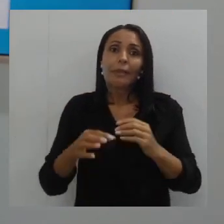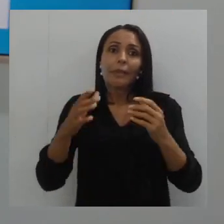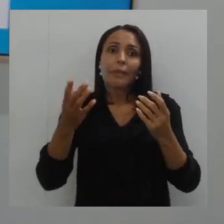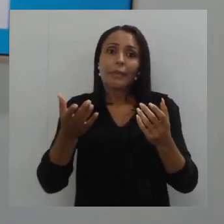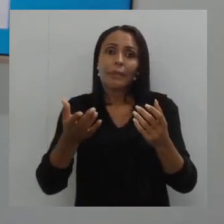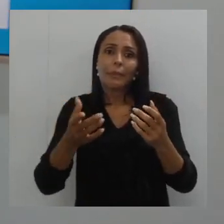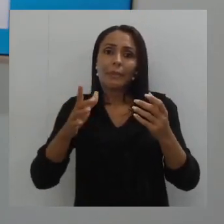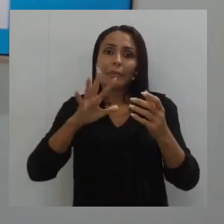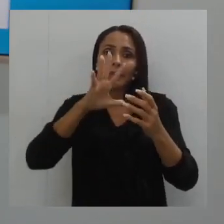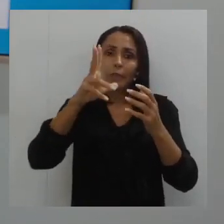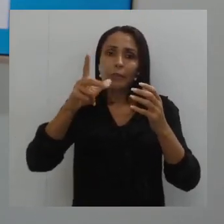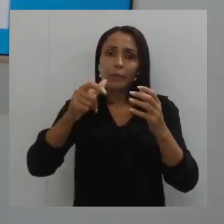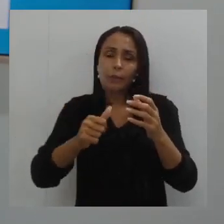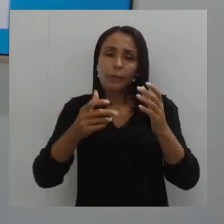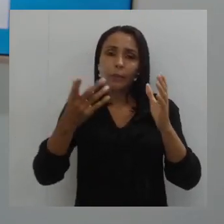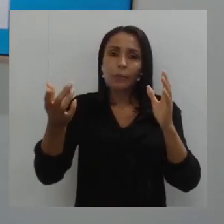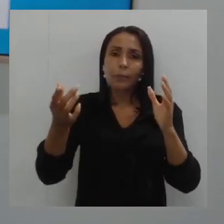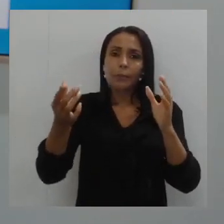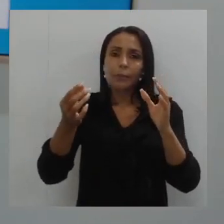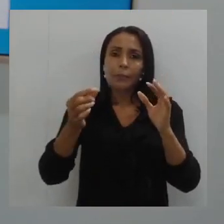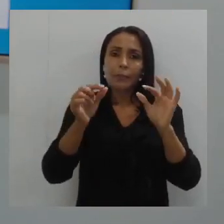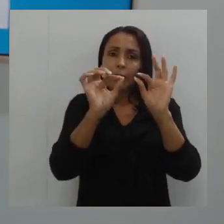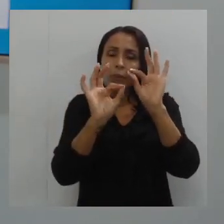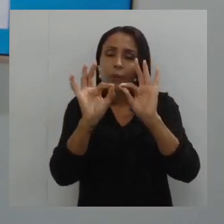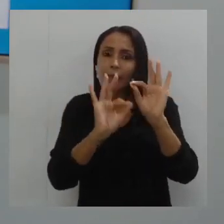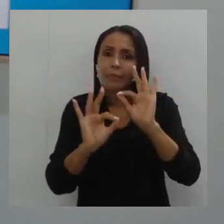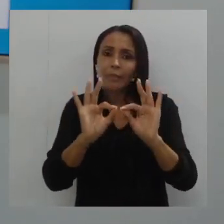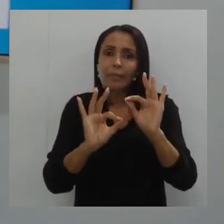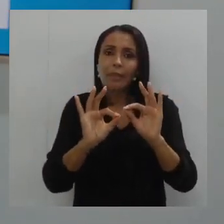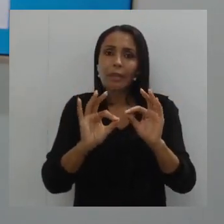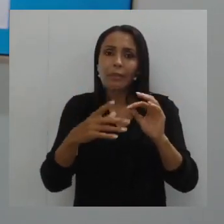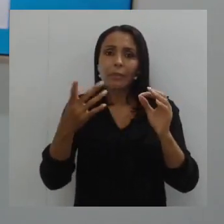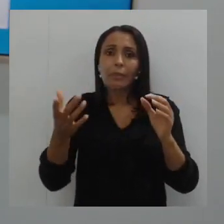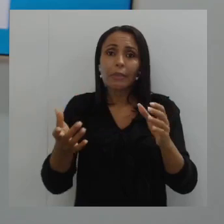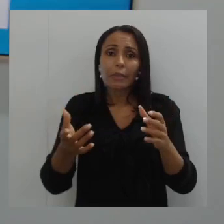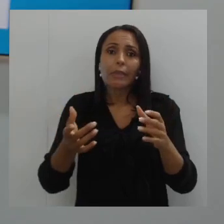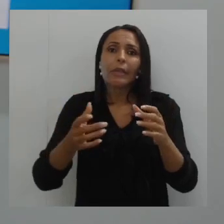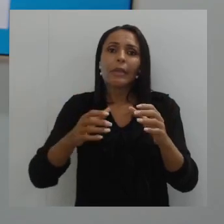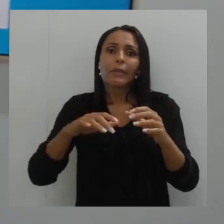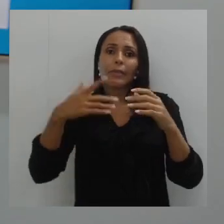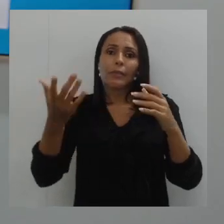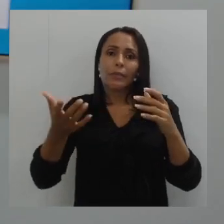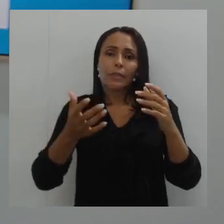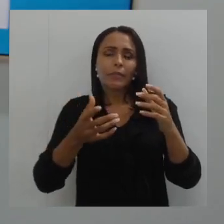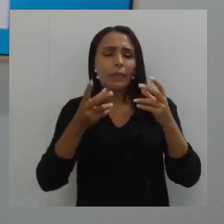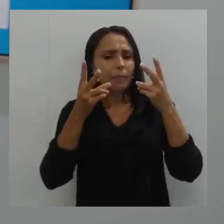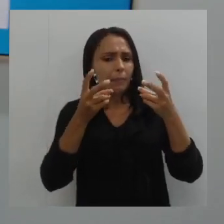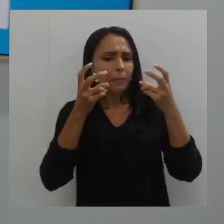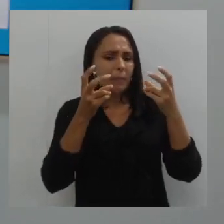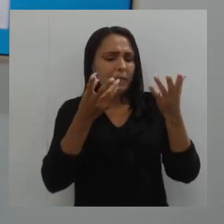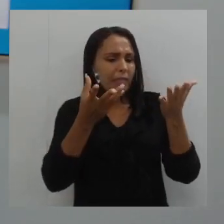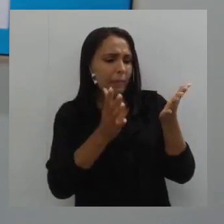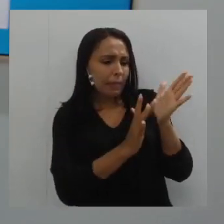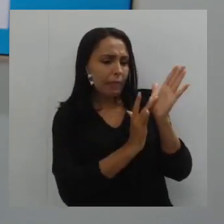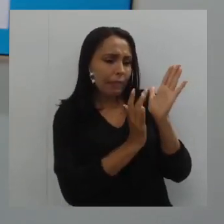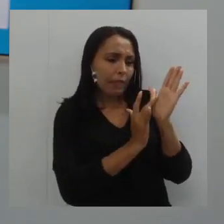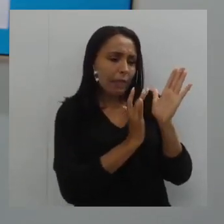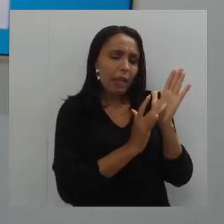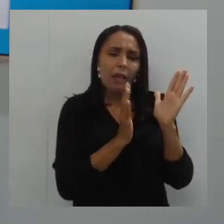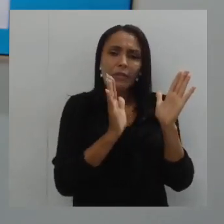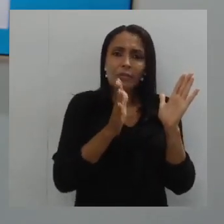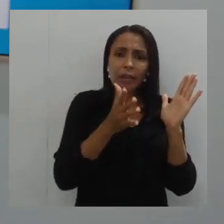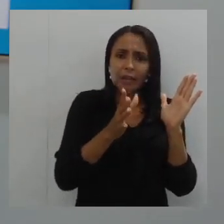aparece todo marcadinho, só que quando você vê na tela já está tudo trabalhado, já está tudo bonitinho. Então vamos ver como é que